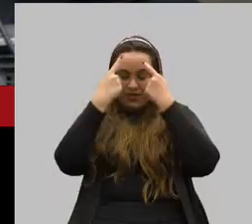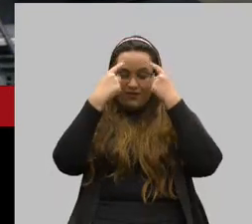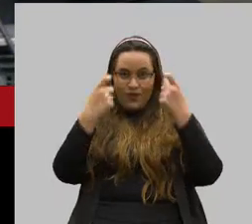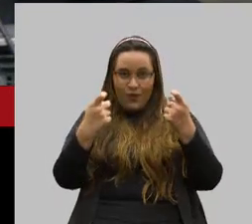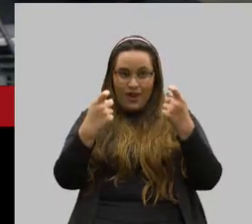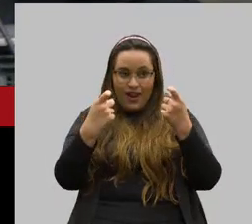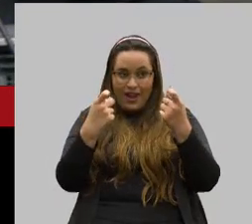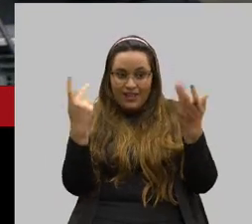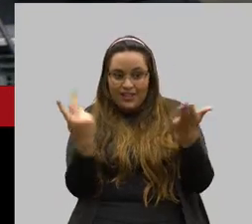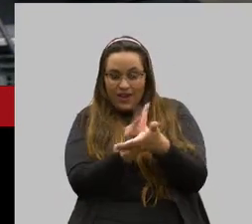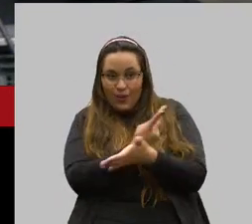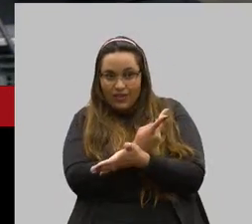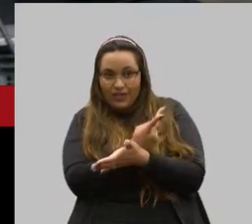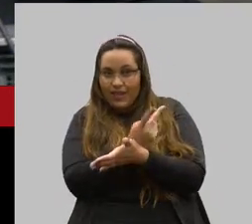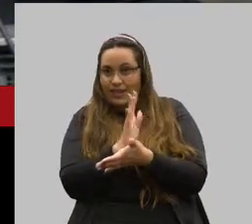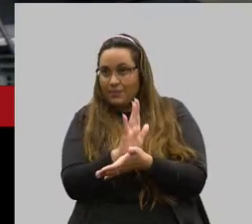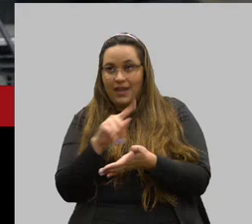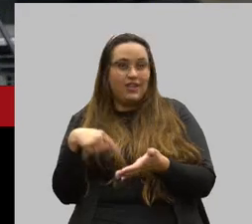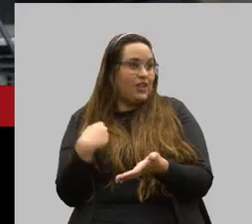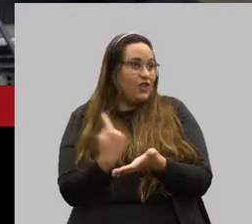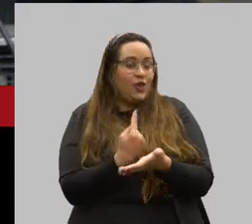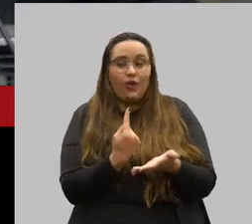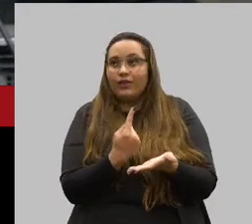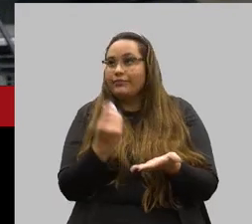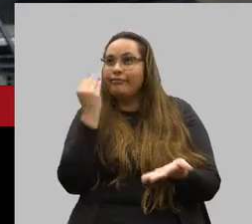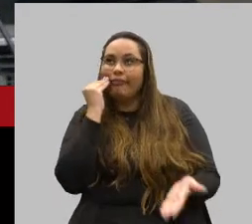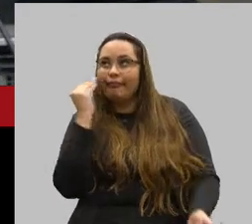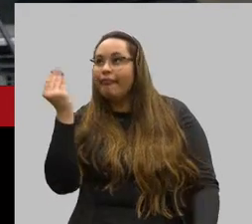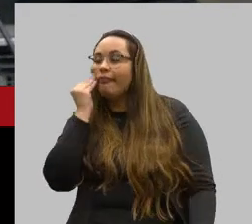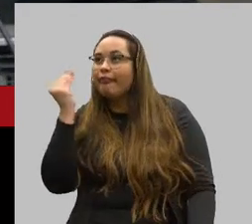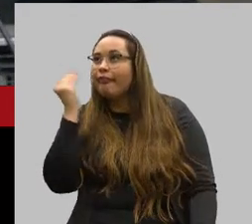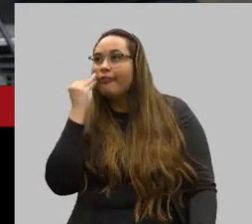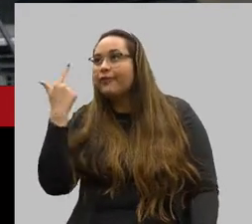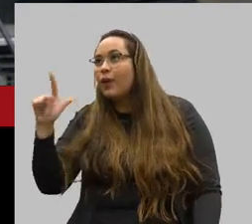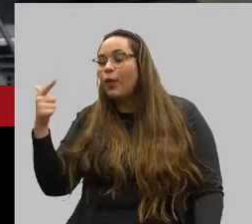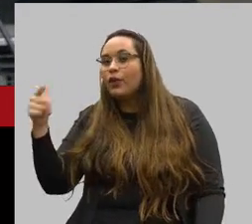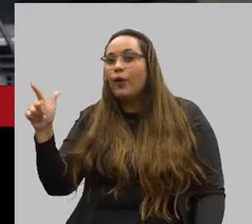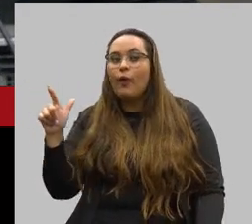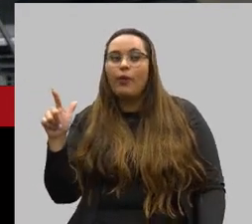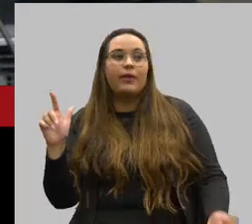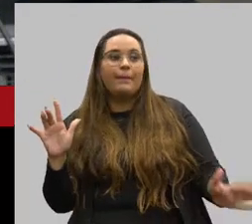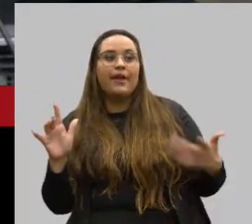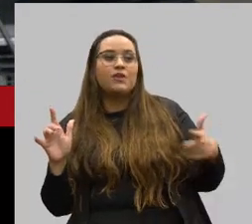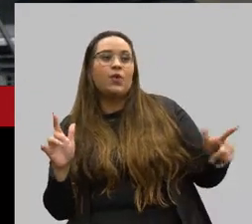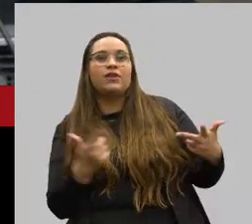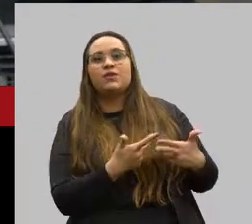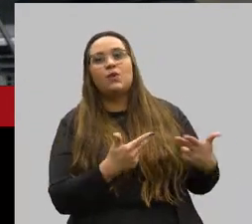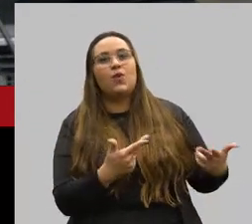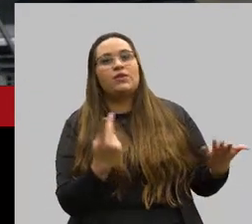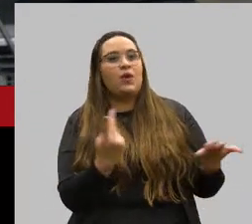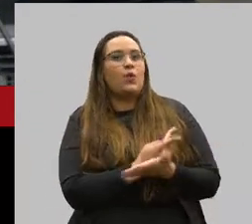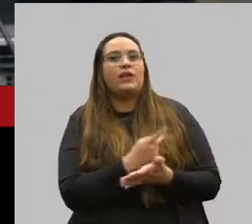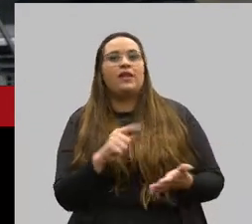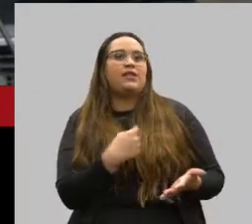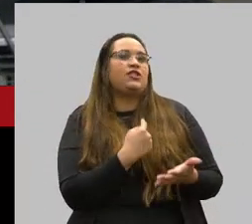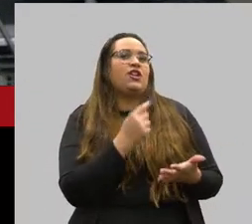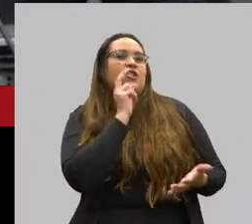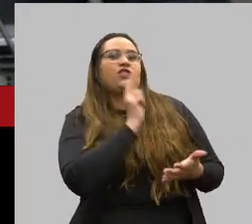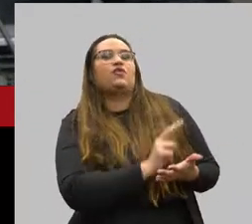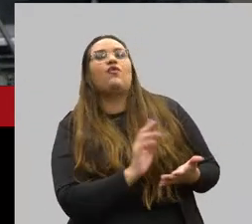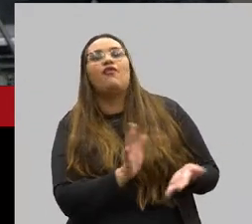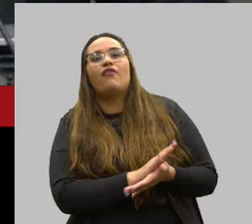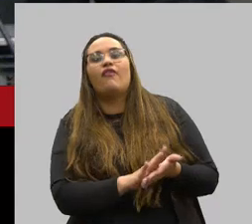em protegê-las enquanto a gente vai brigando com gnóstico enquanto a gente tô finalizando enquanto a gente não consegue fazer uma